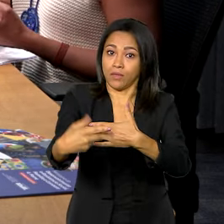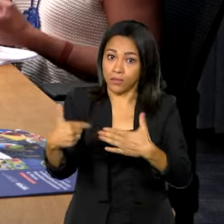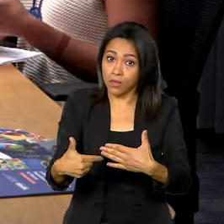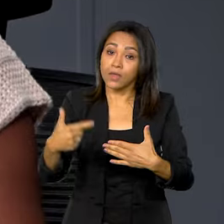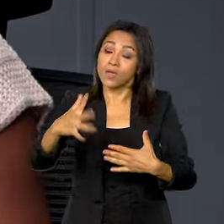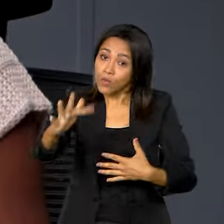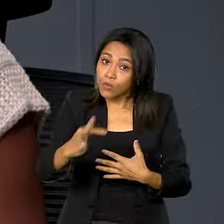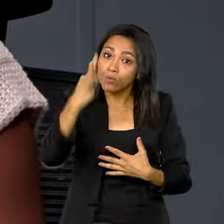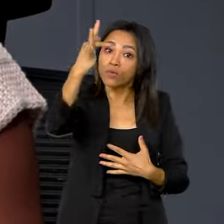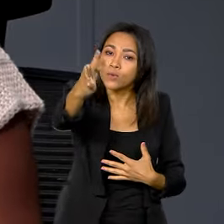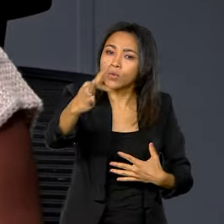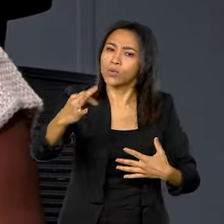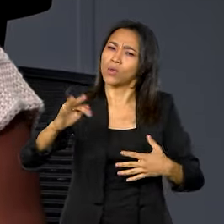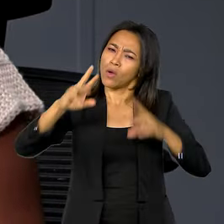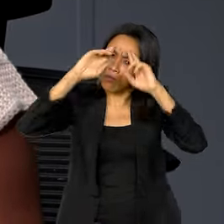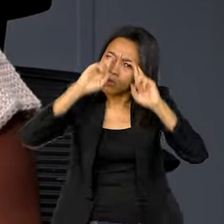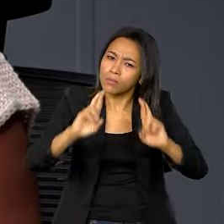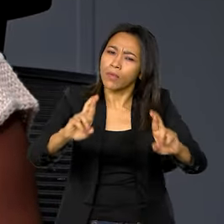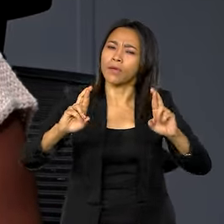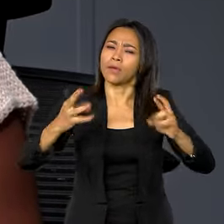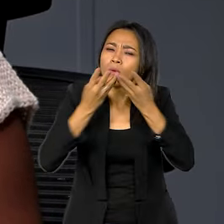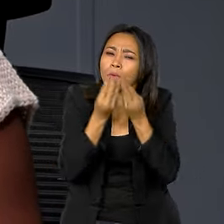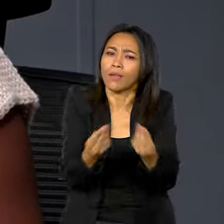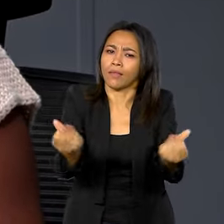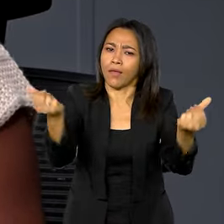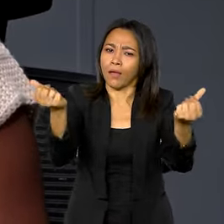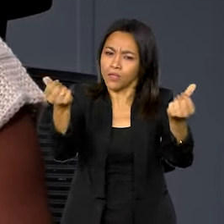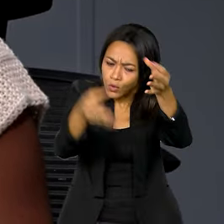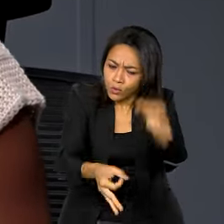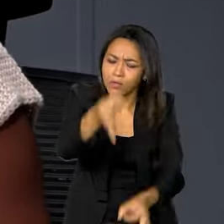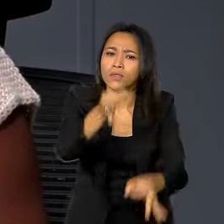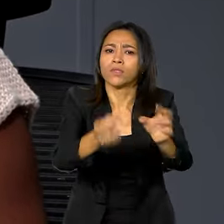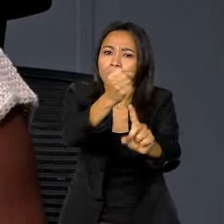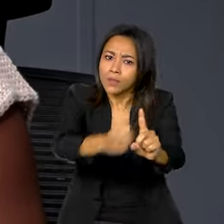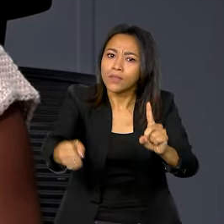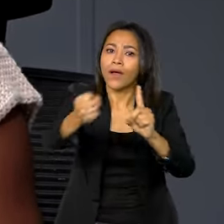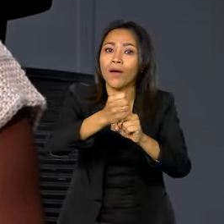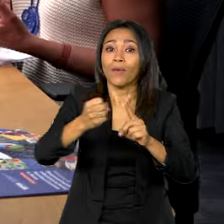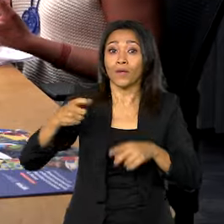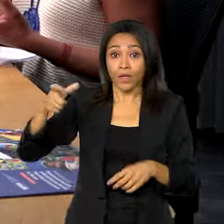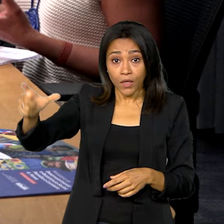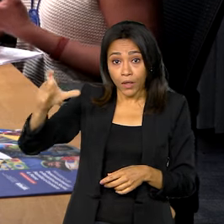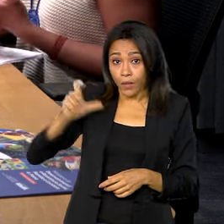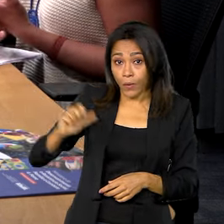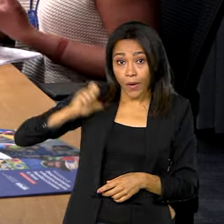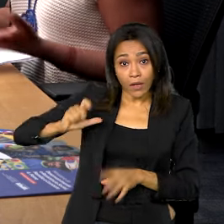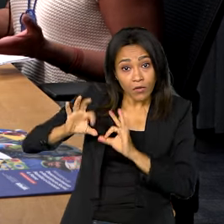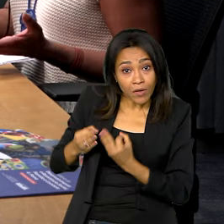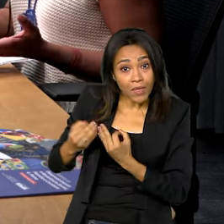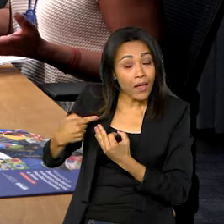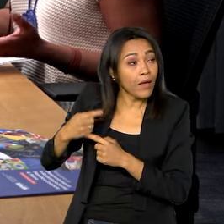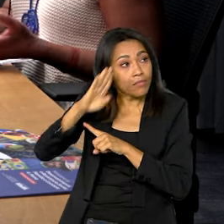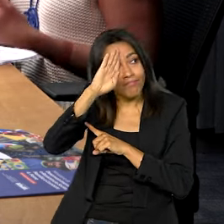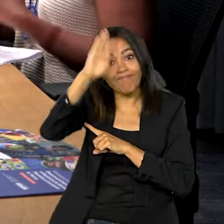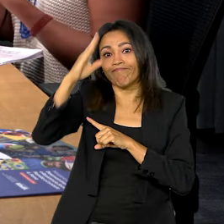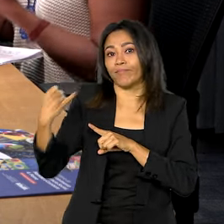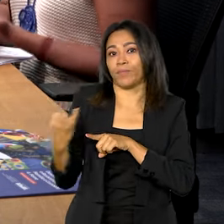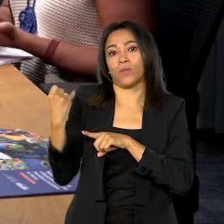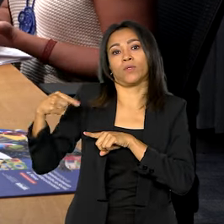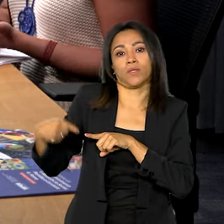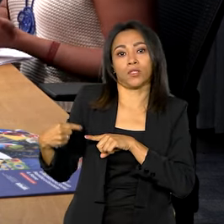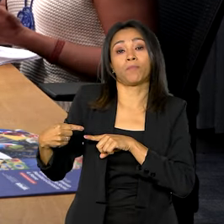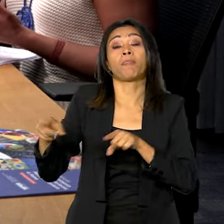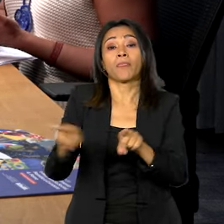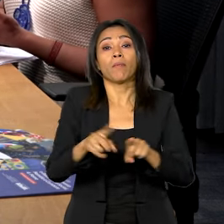ter um um futuro com muito mais dignidade com muito mais qualidade com muito mais justiça social e o bolsa família ele é parte fundamental disso